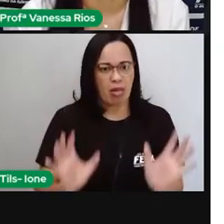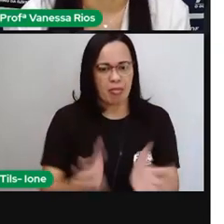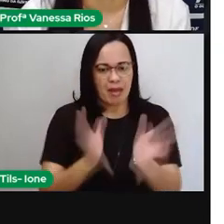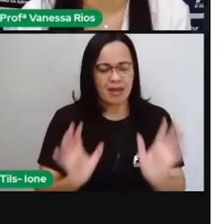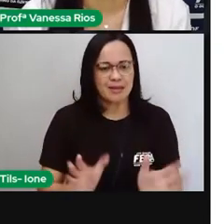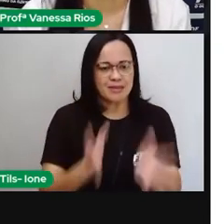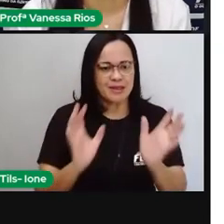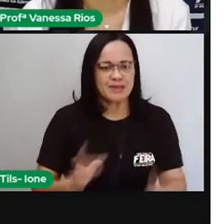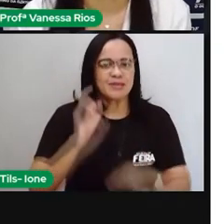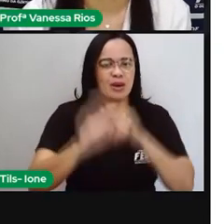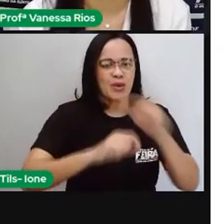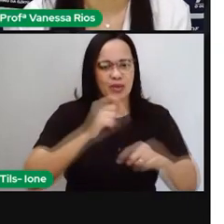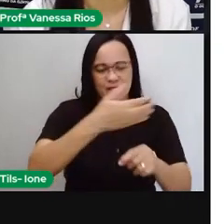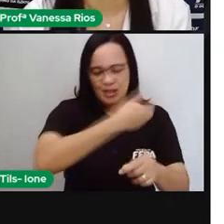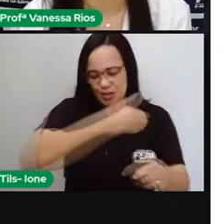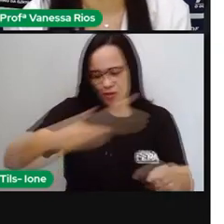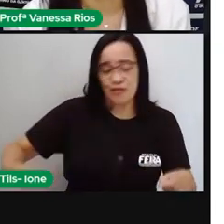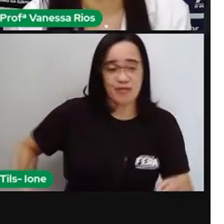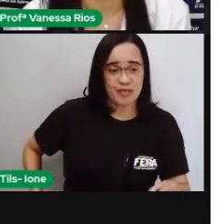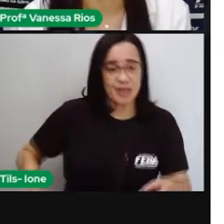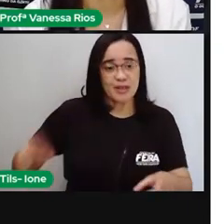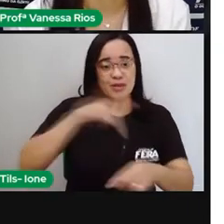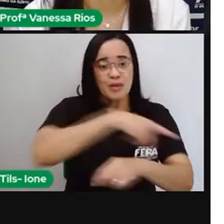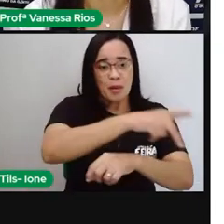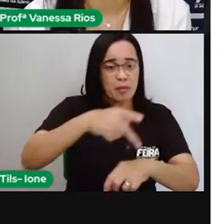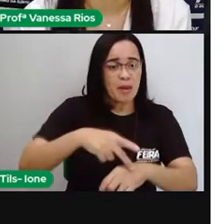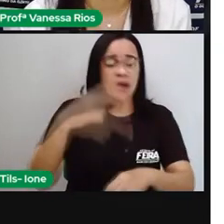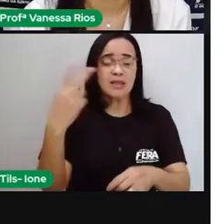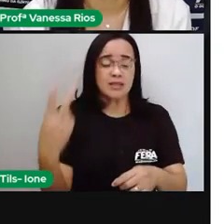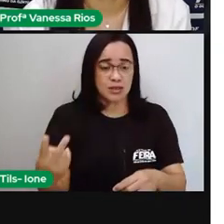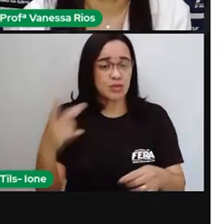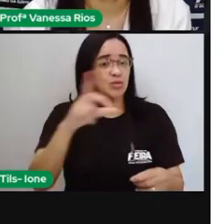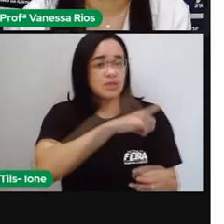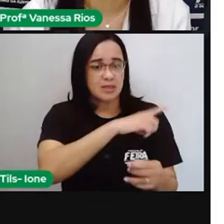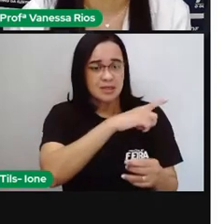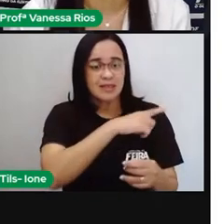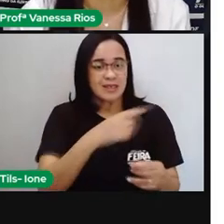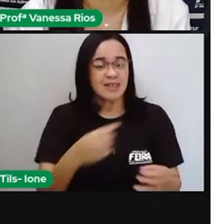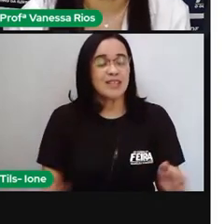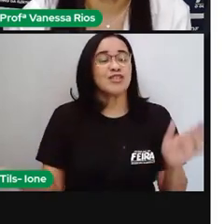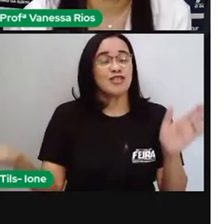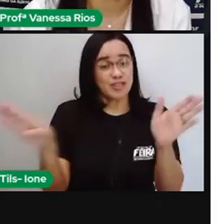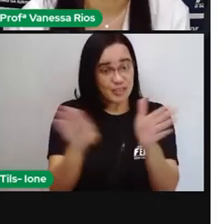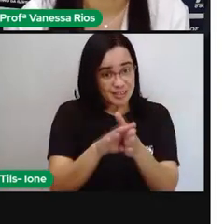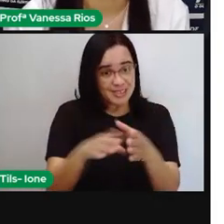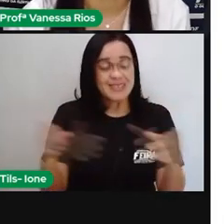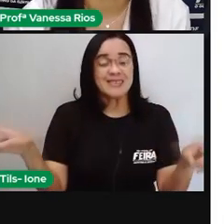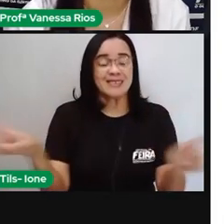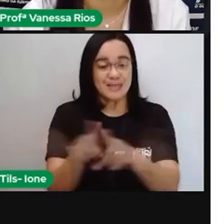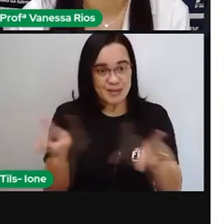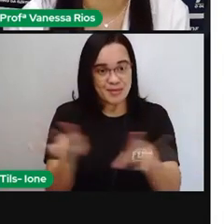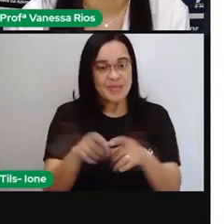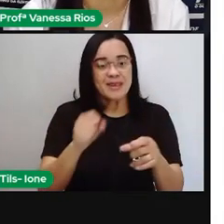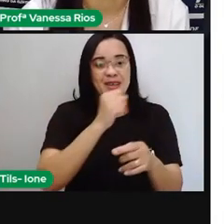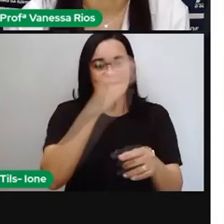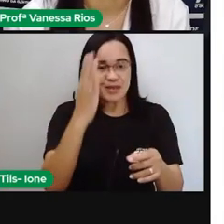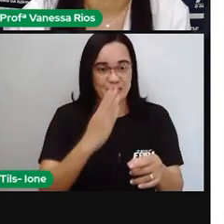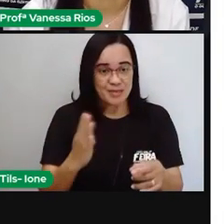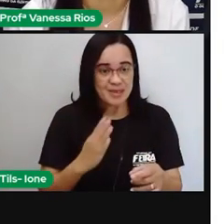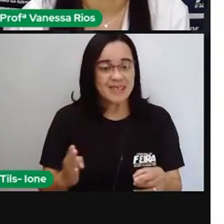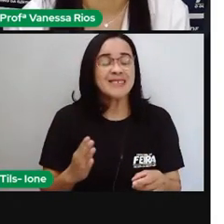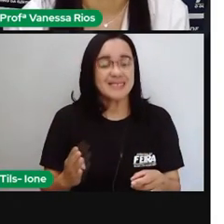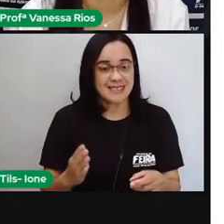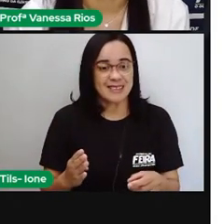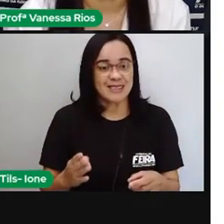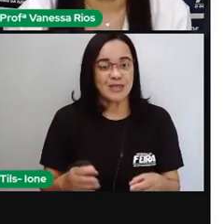países. Então, além aí dos povos europeus, chegam também aí os japoneses trazendo as suas contribuições culturais, né, para